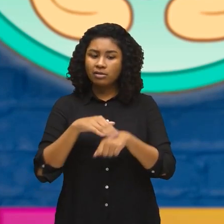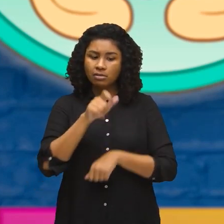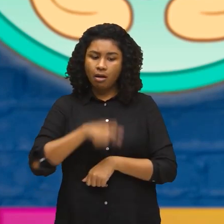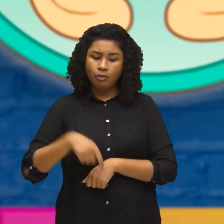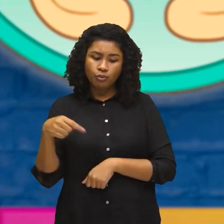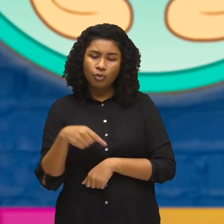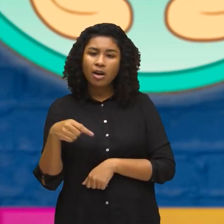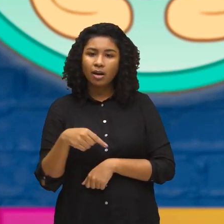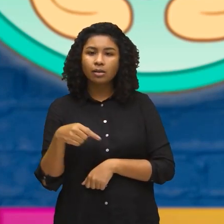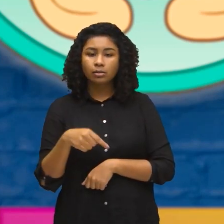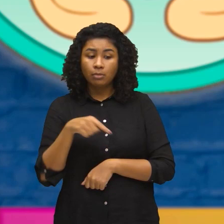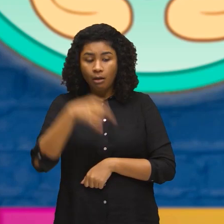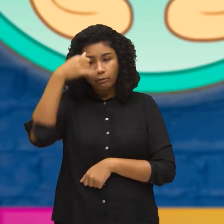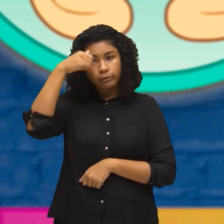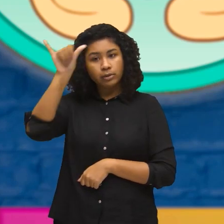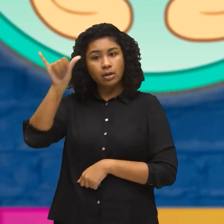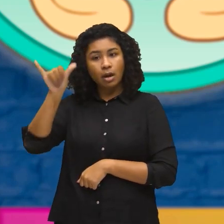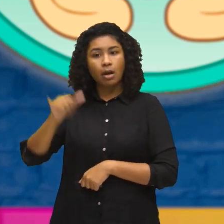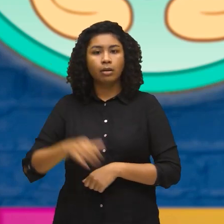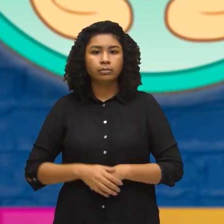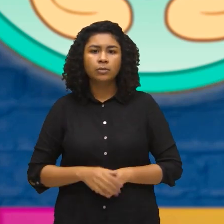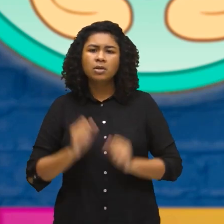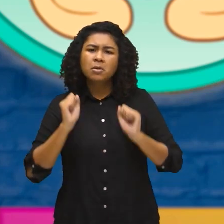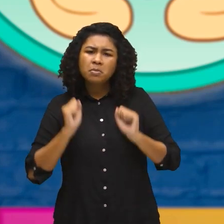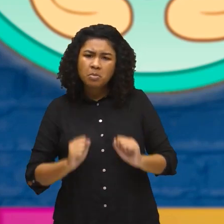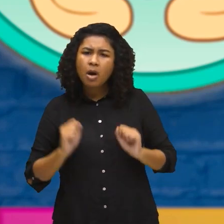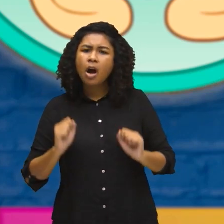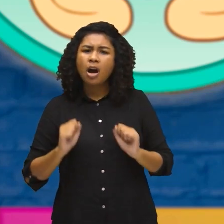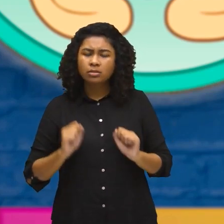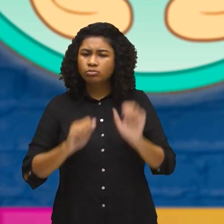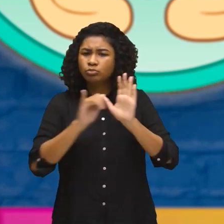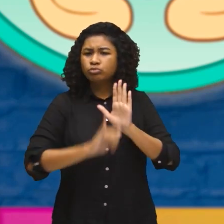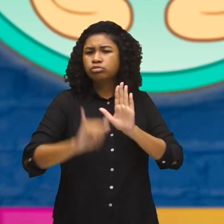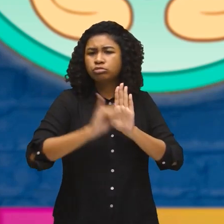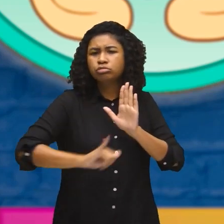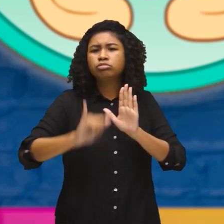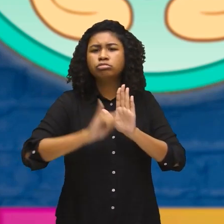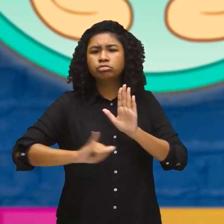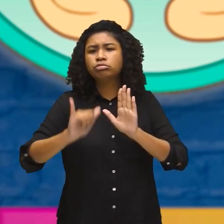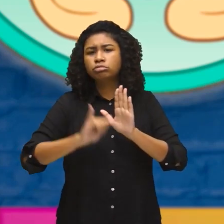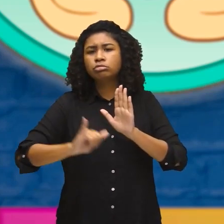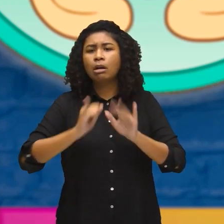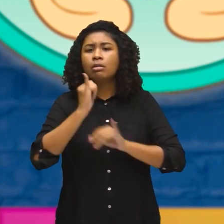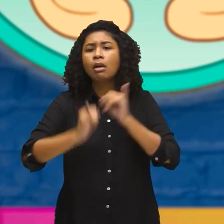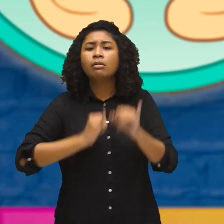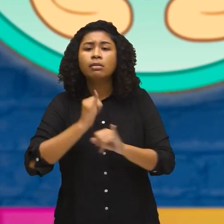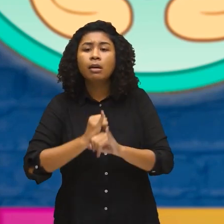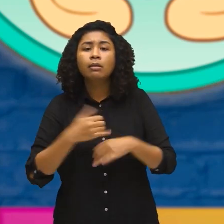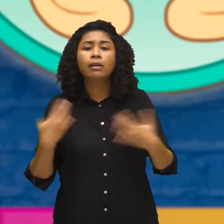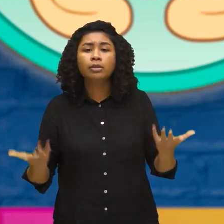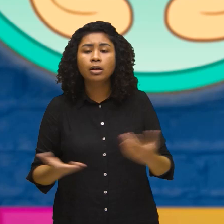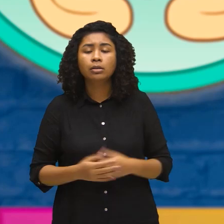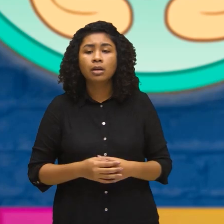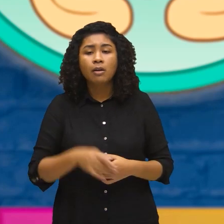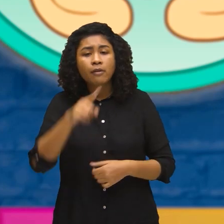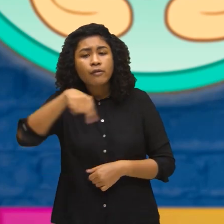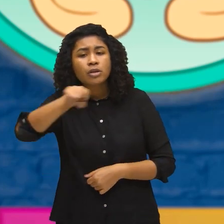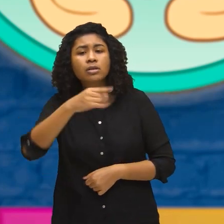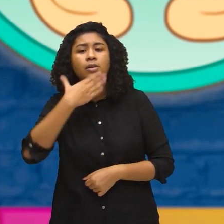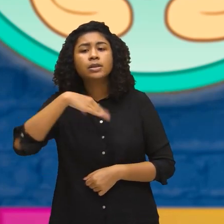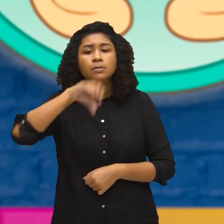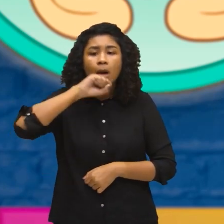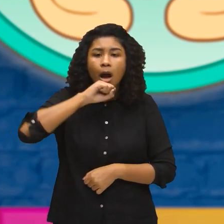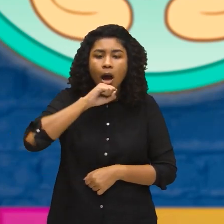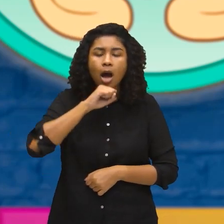campanha digital. Eu gostaria muito da participação de vocês. O que vocês acharam desse nosso primeiro bate-papo sobre o